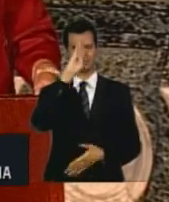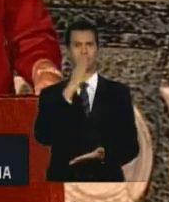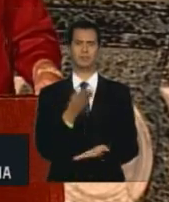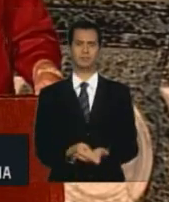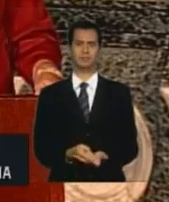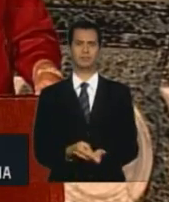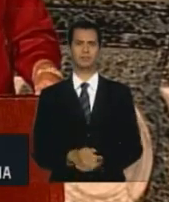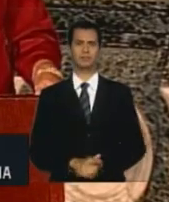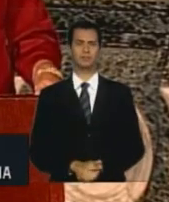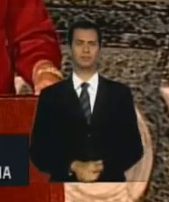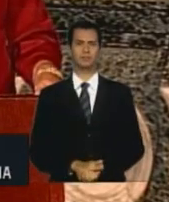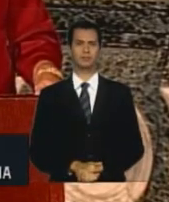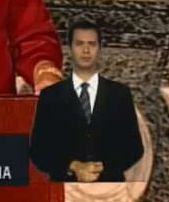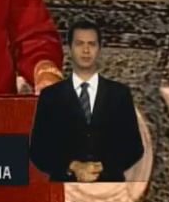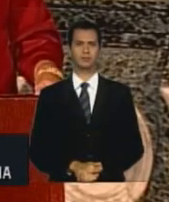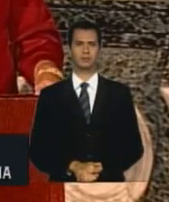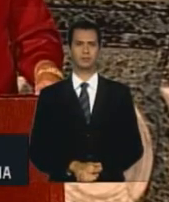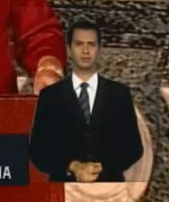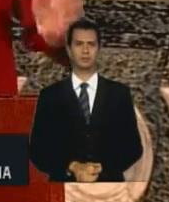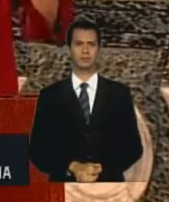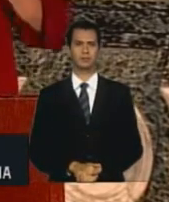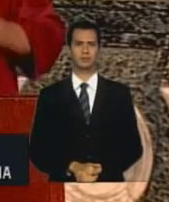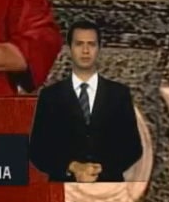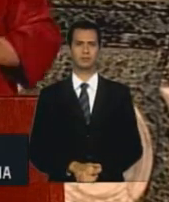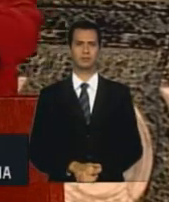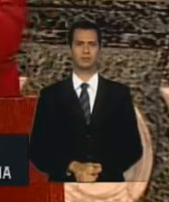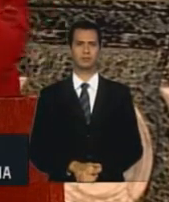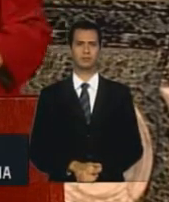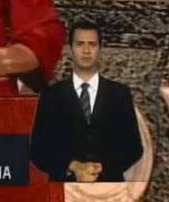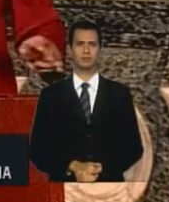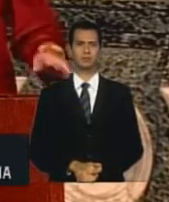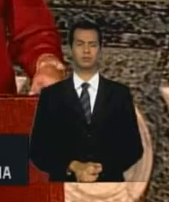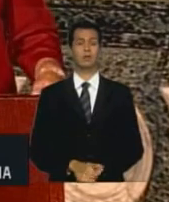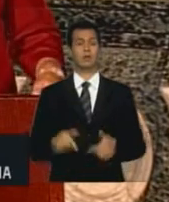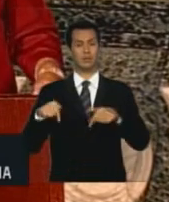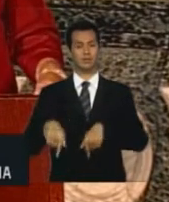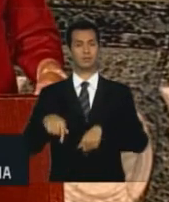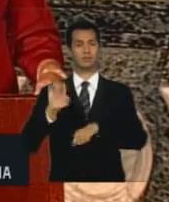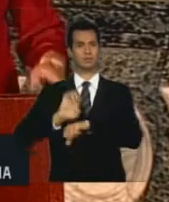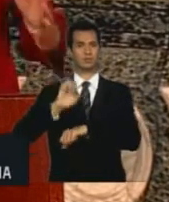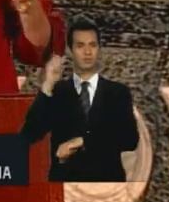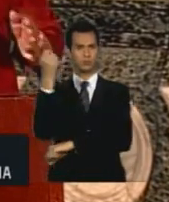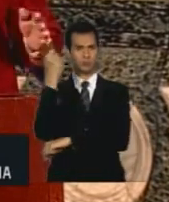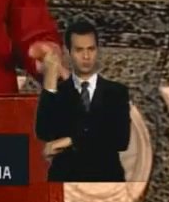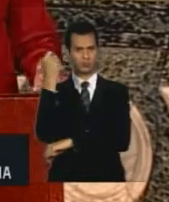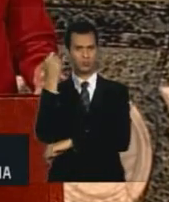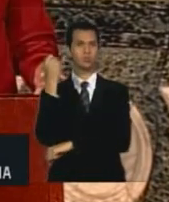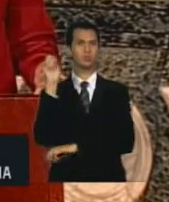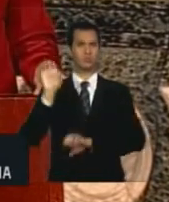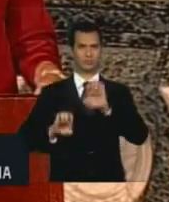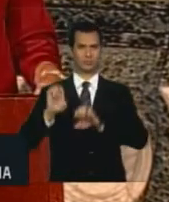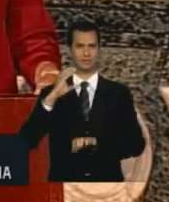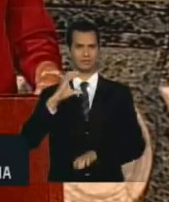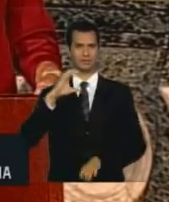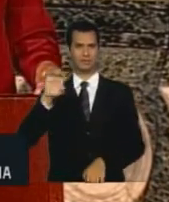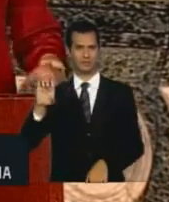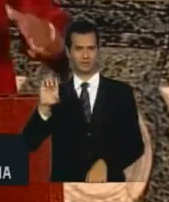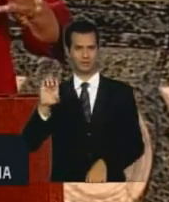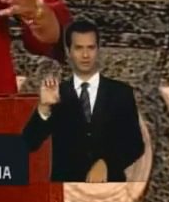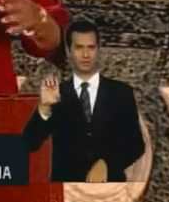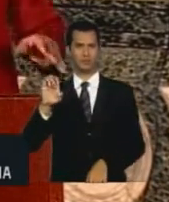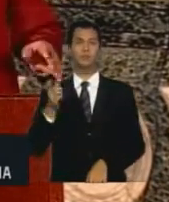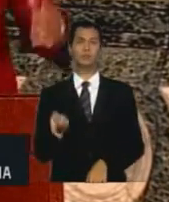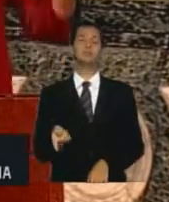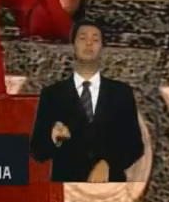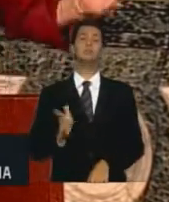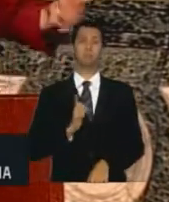convicção que a parte Rio Grande do Sul, Companhia Estadual de Energia Elétrica, nessa questão, porque